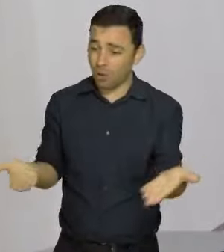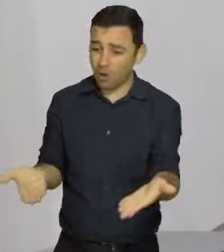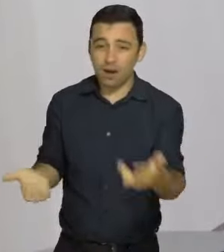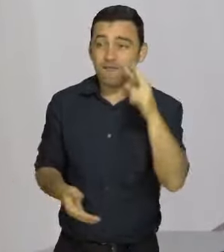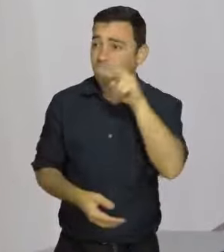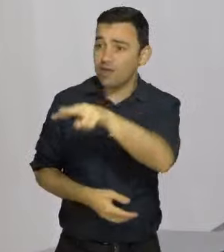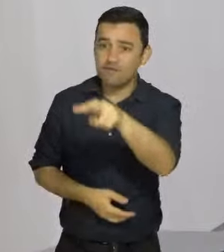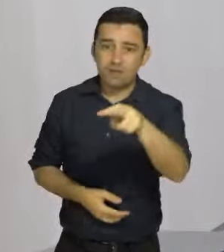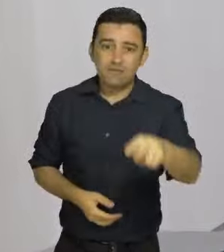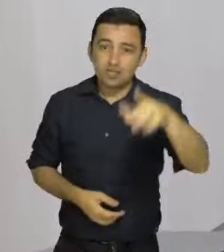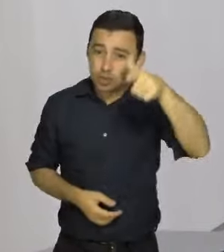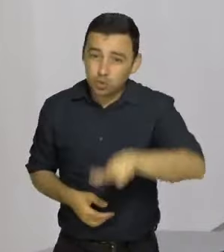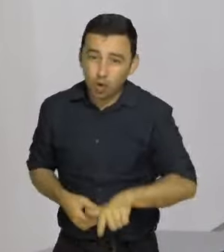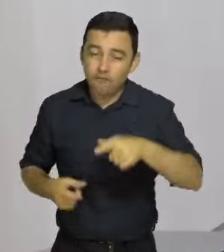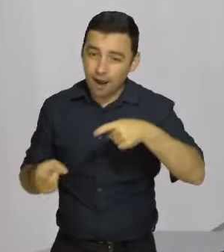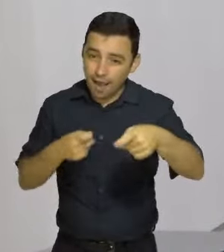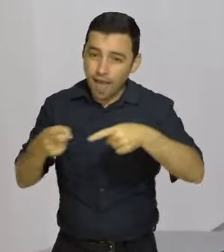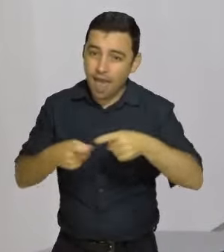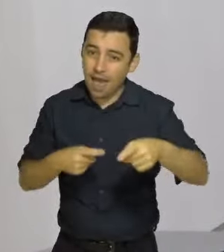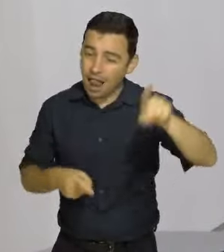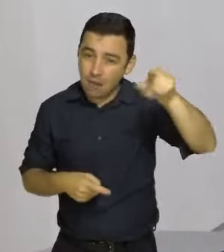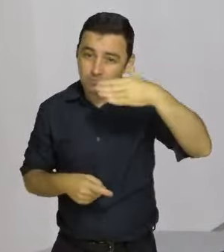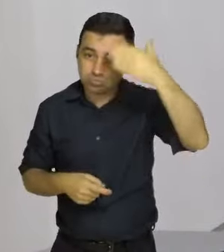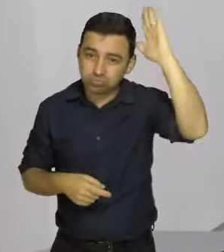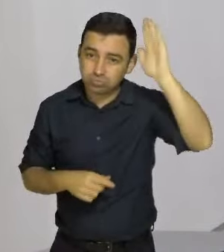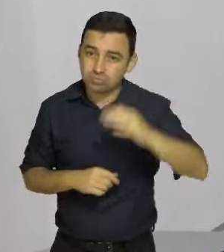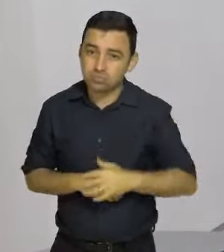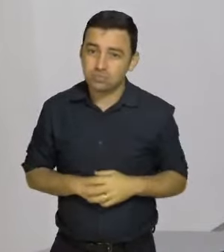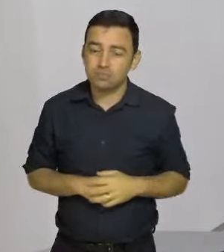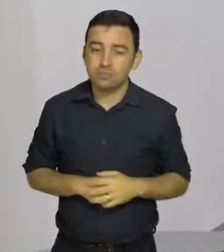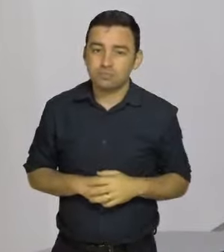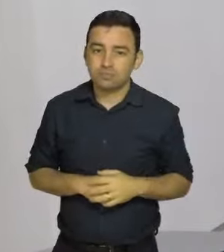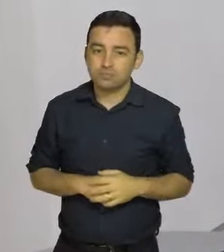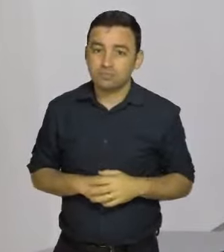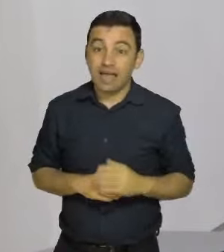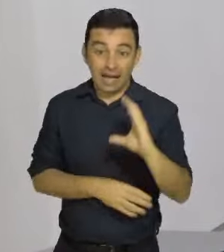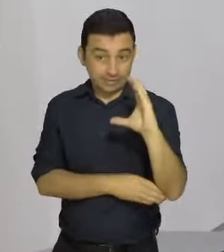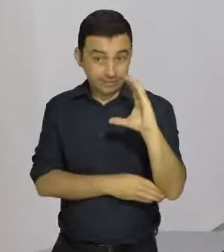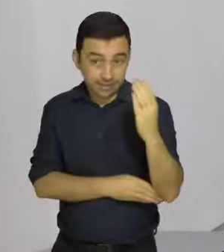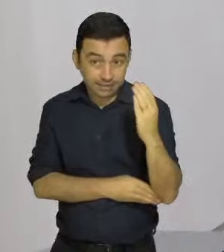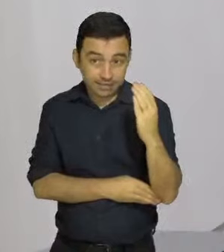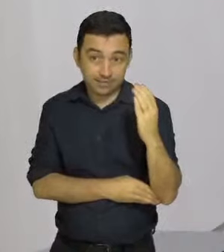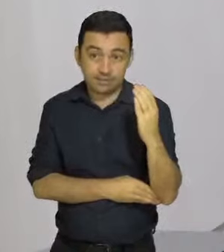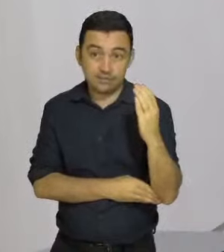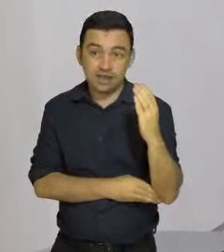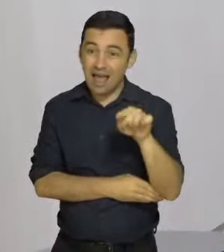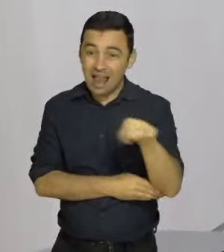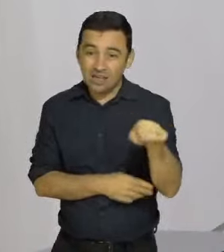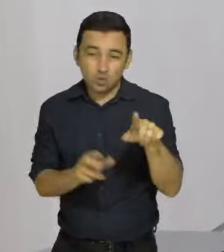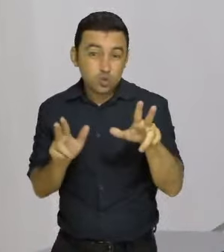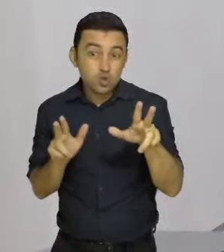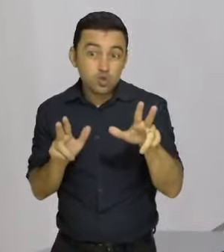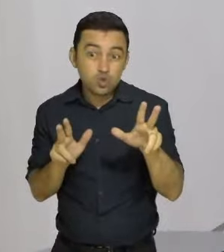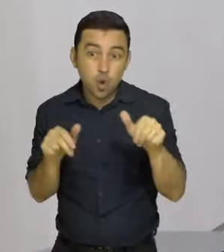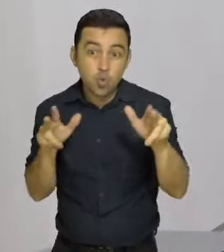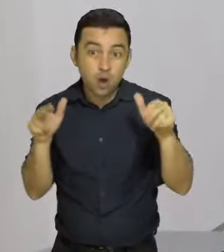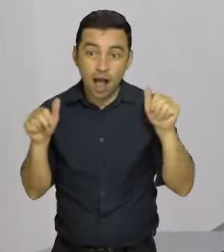em mais uma guerra no Oriente Médio. A ciência nunca é